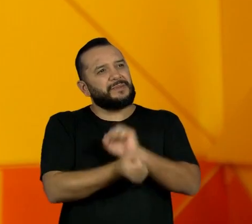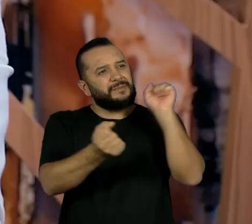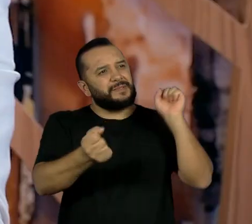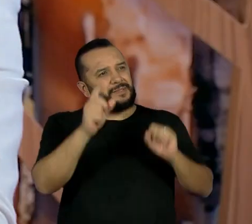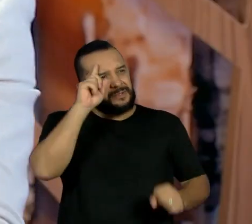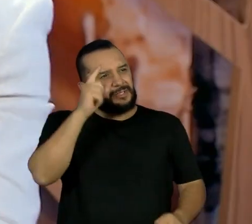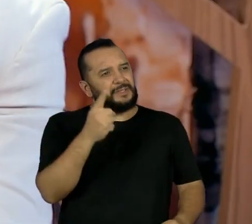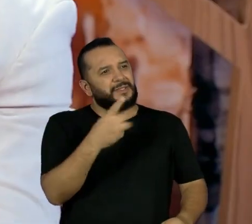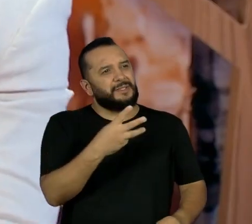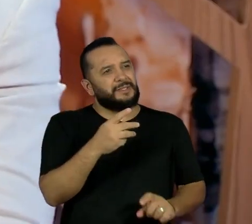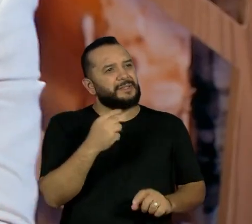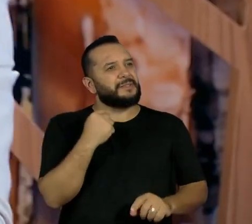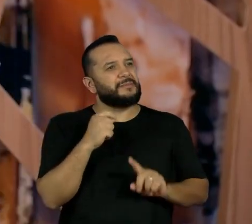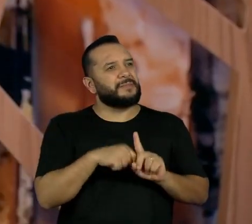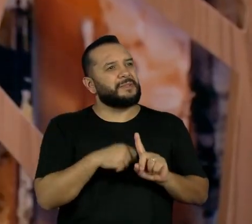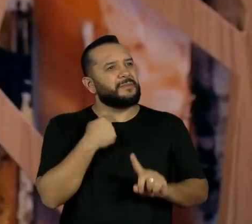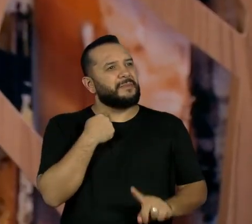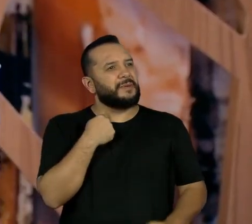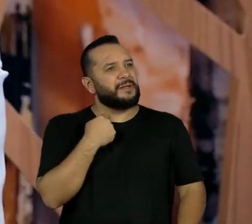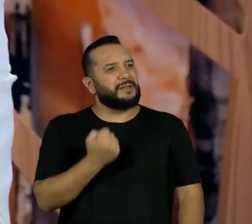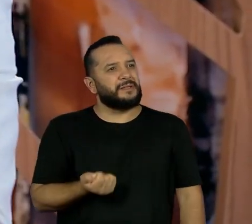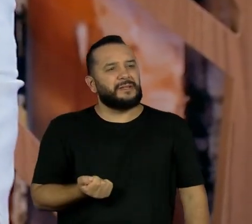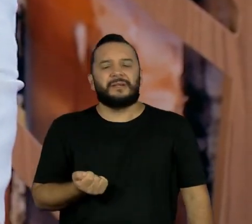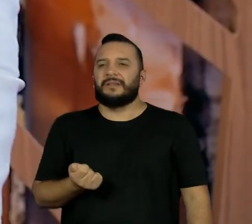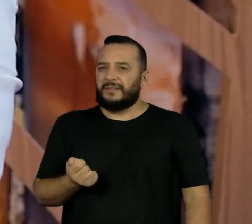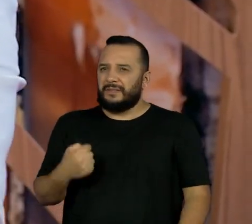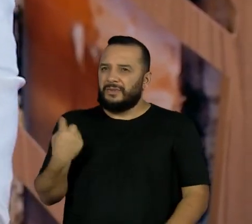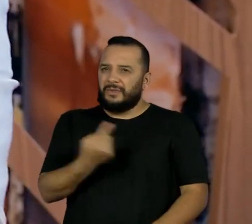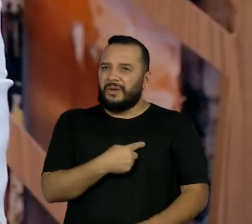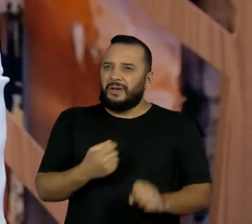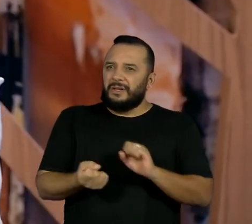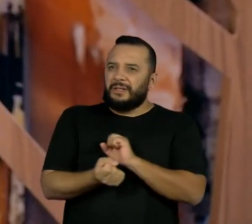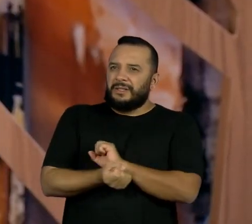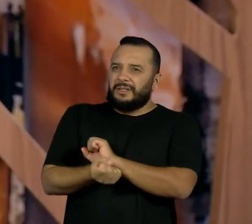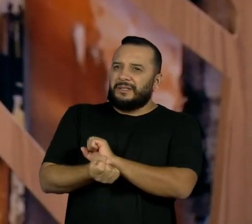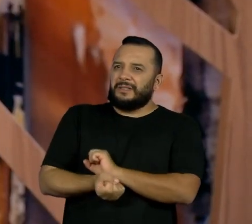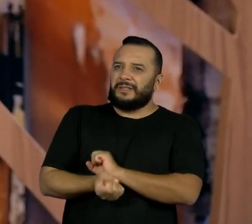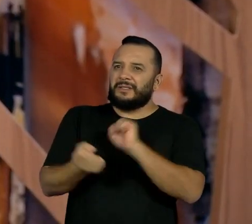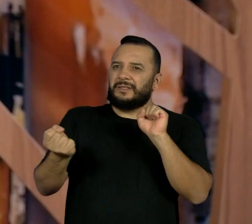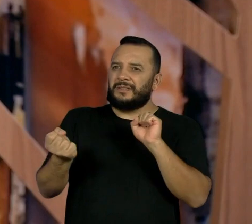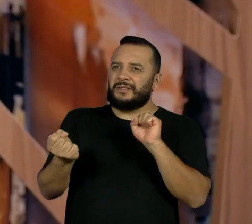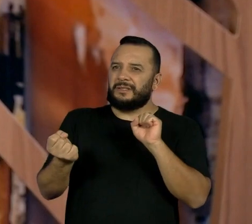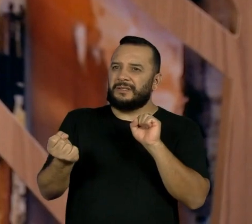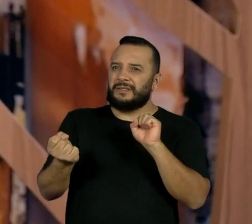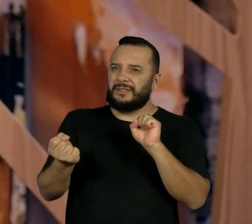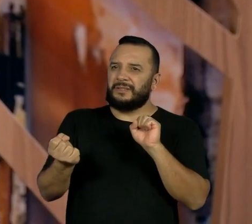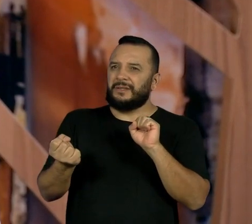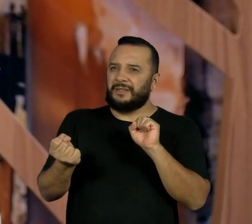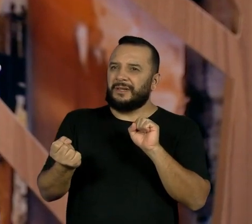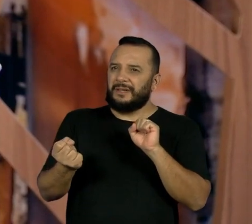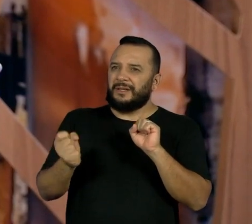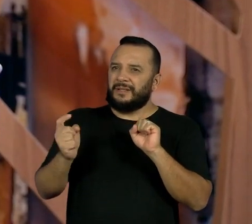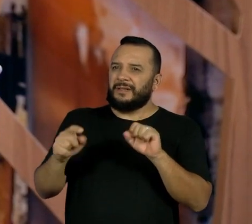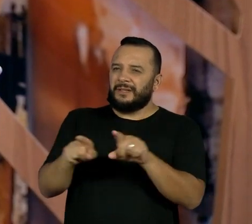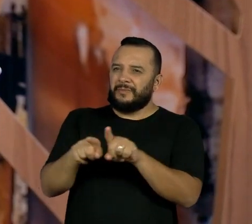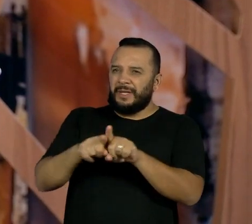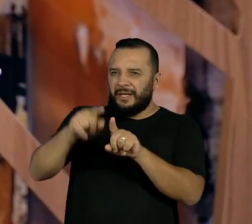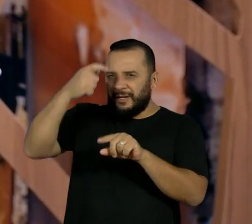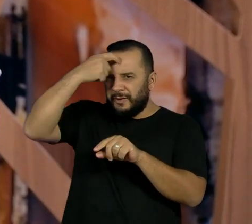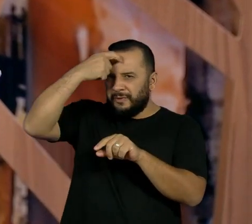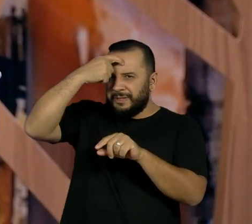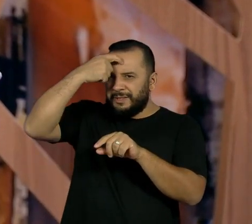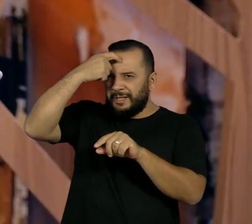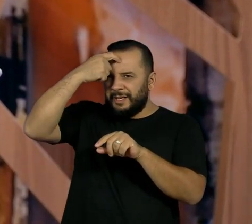maio? A nossa emancipação, ela parte da libertação da consciência, primeiramente,